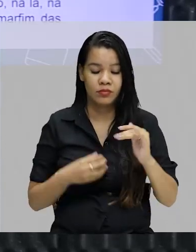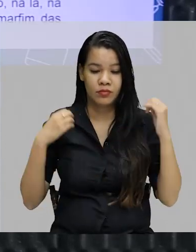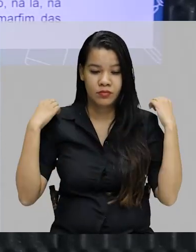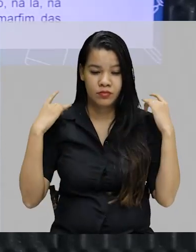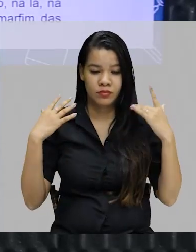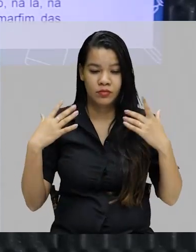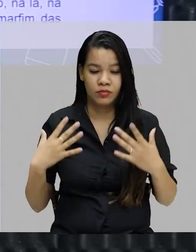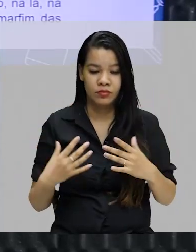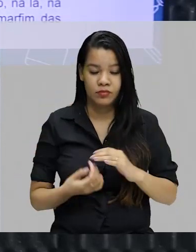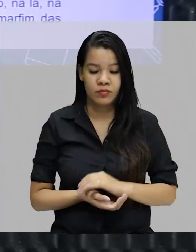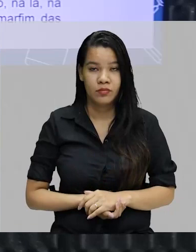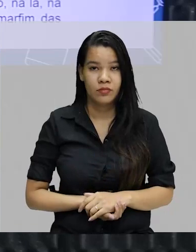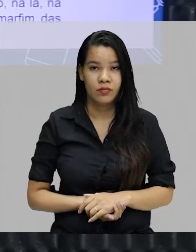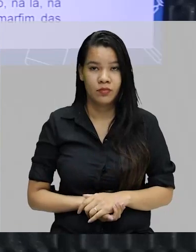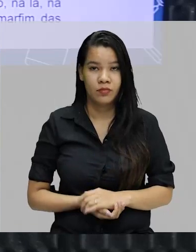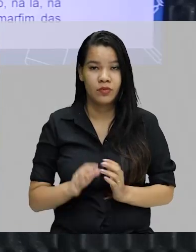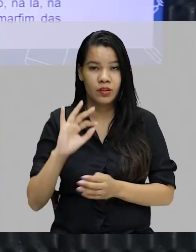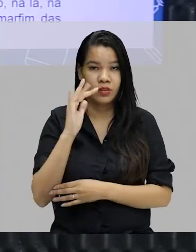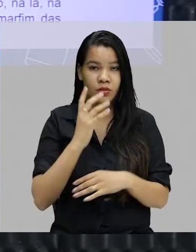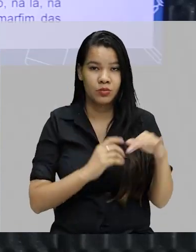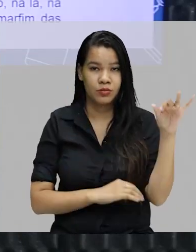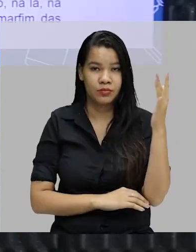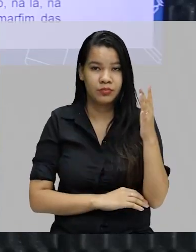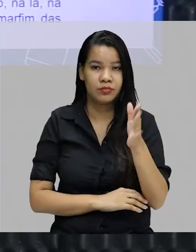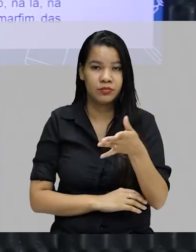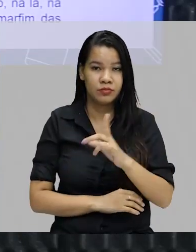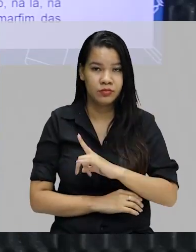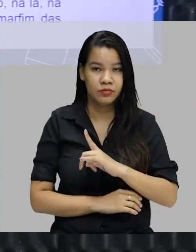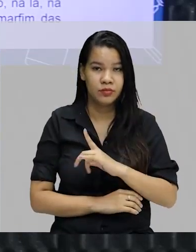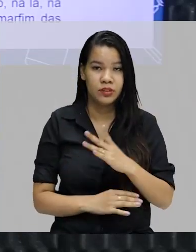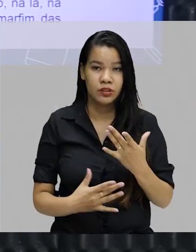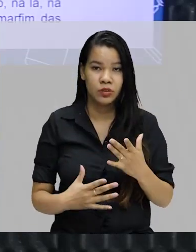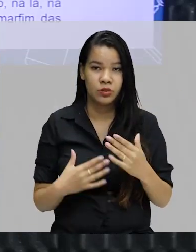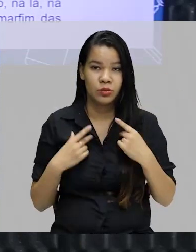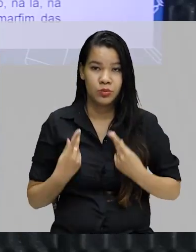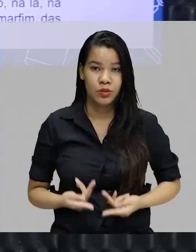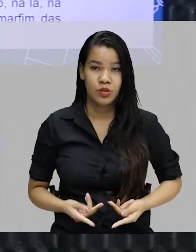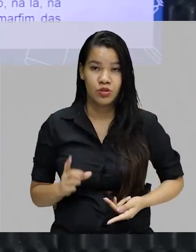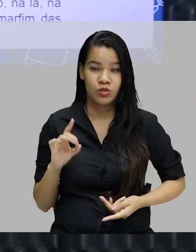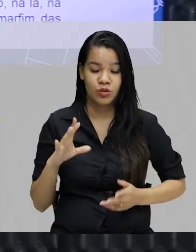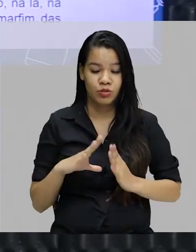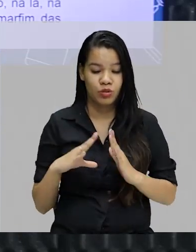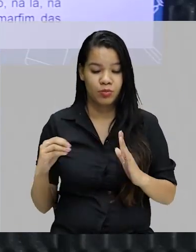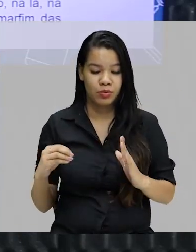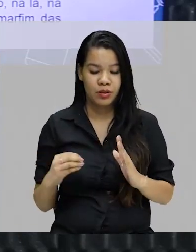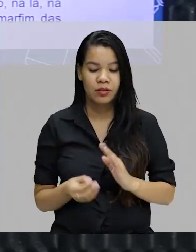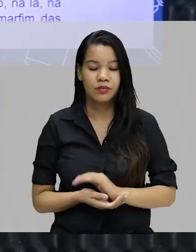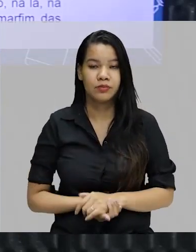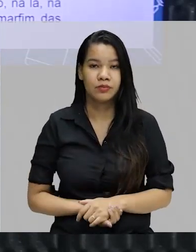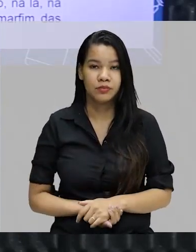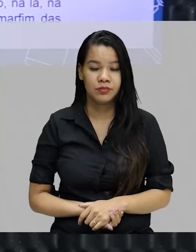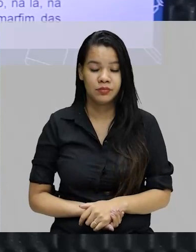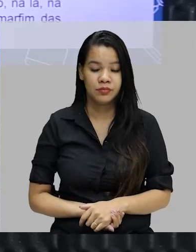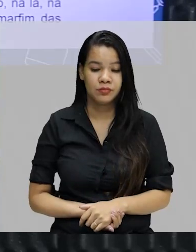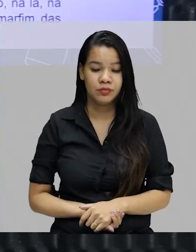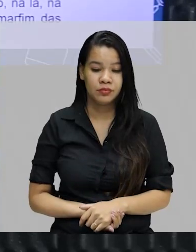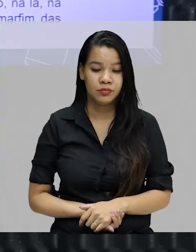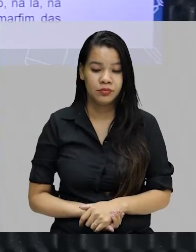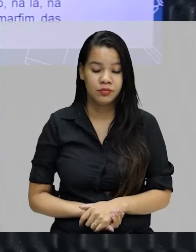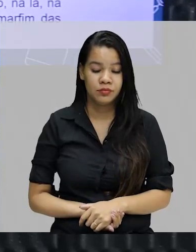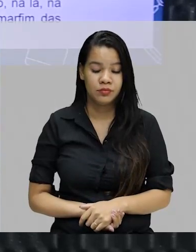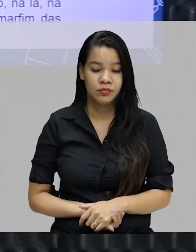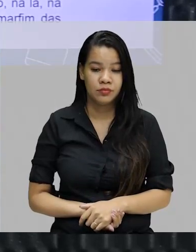natureza. Na verdade, o ser humano está copiando, né, algo que já existe na natureza,